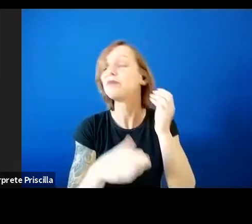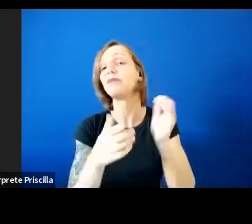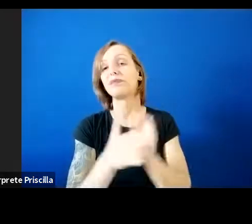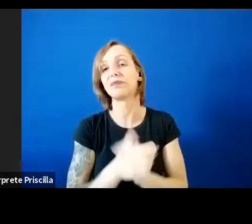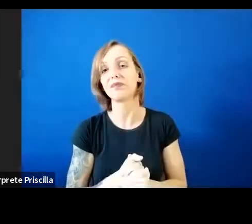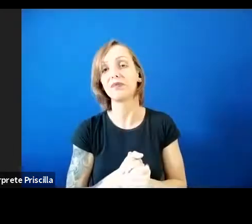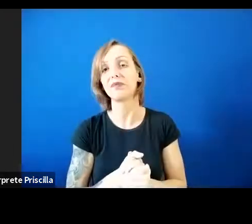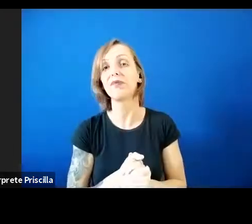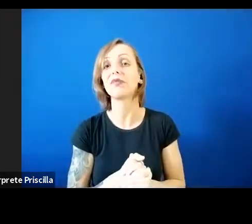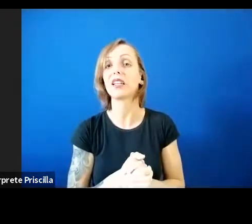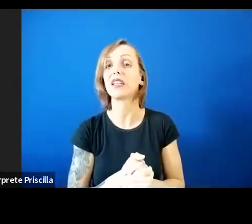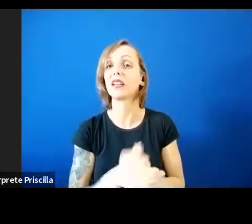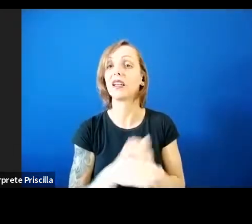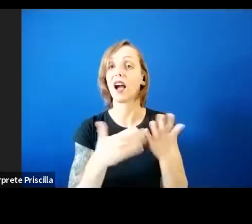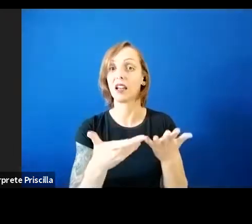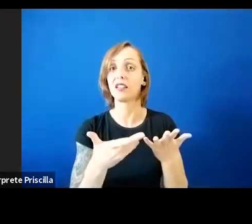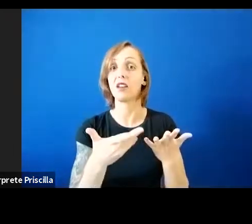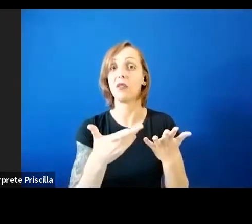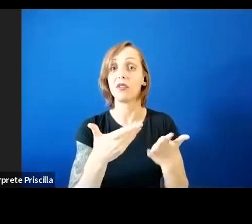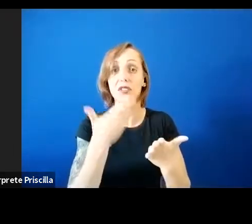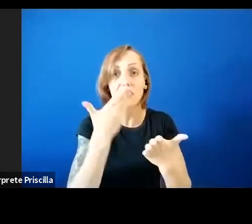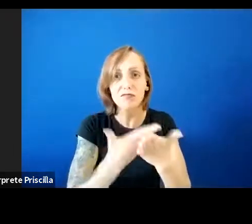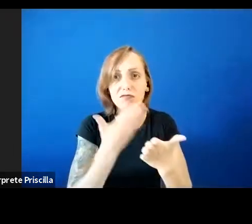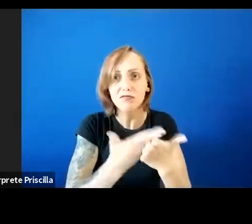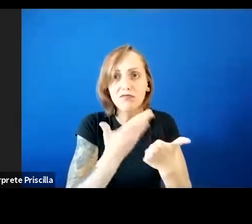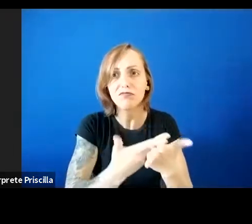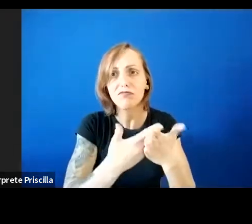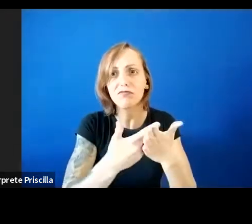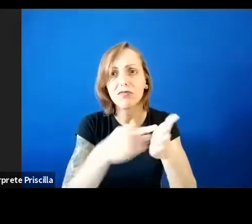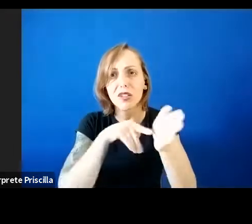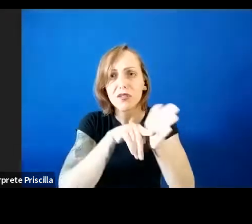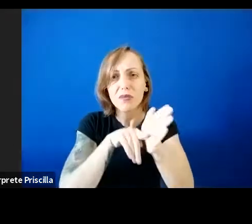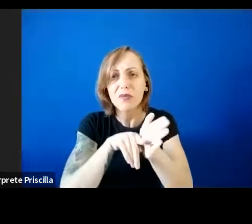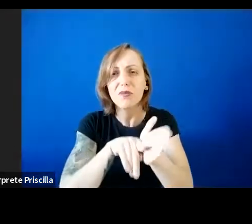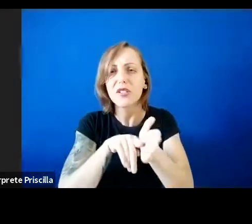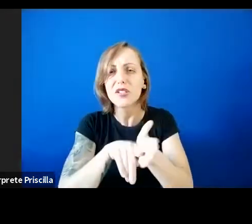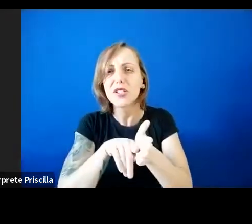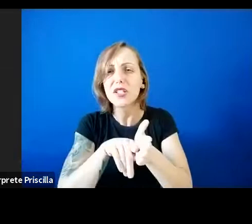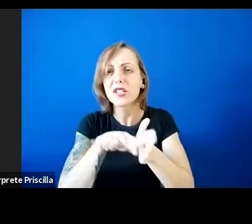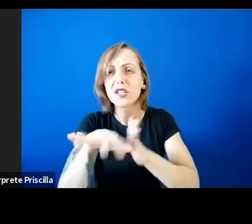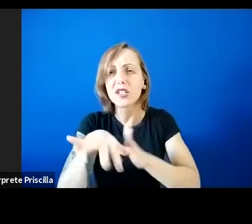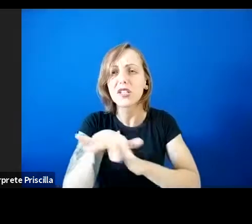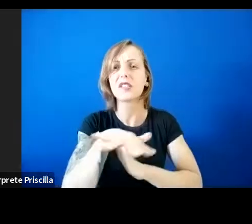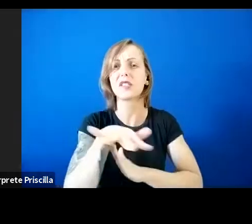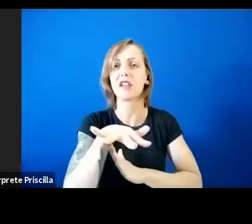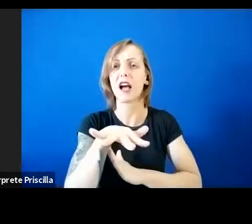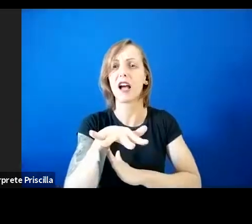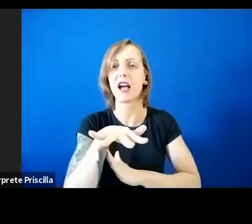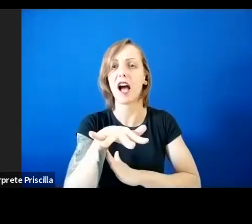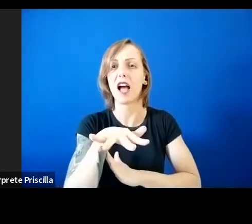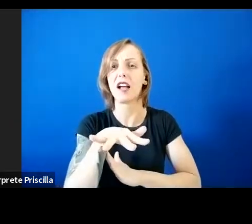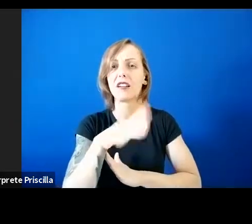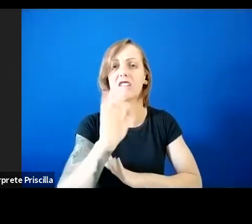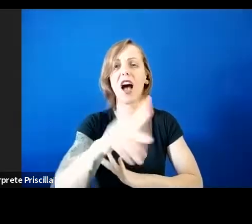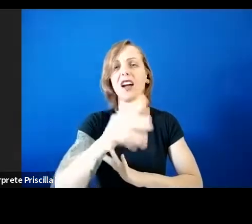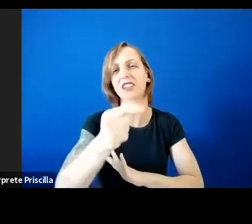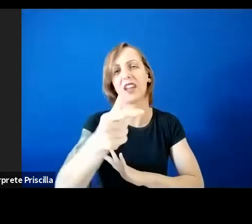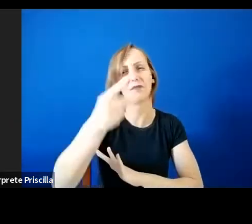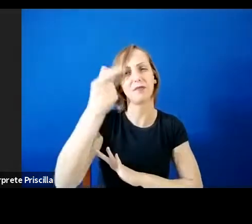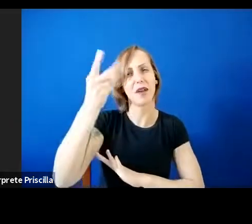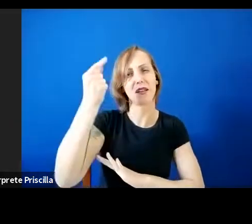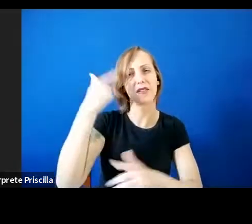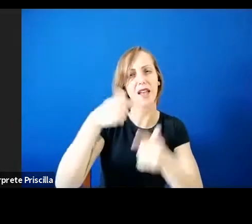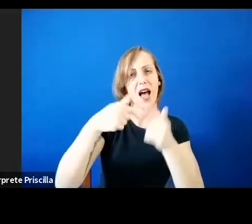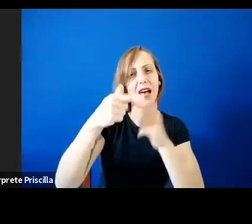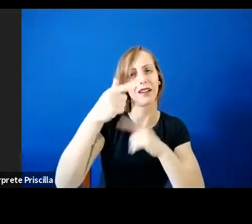conhecimento popular, né, no etnobotânico, que é aquele conhecimento ancestral, né, que a gente tem do uso das ervas,